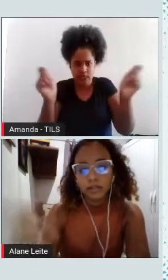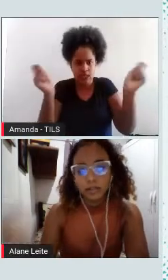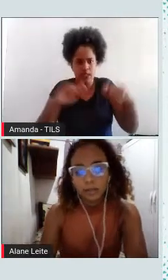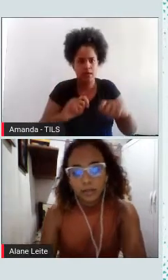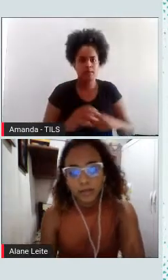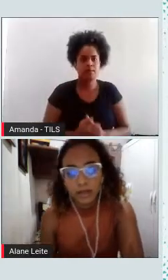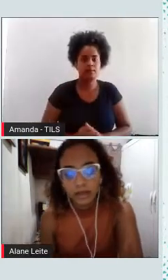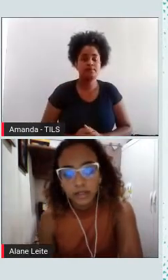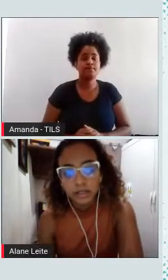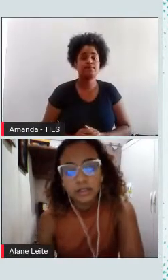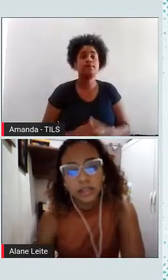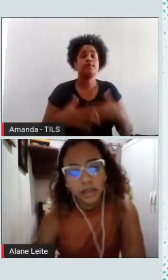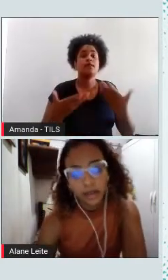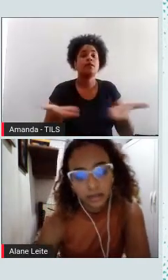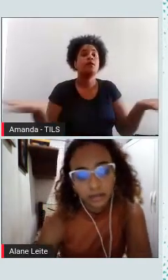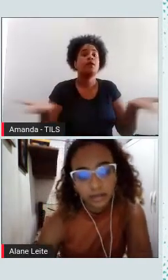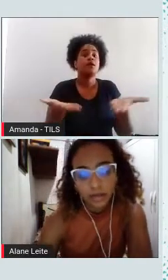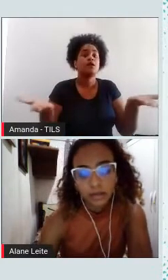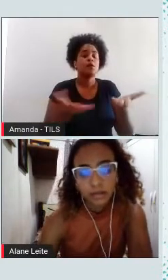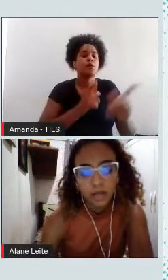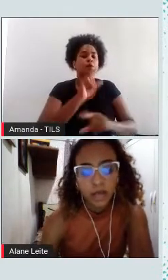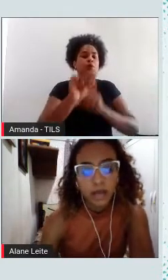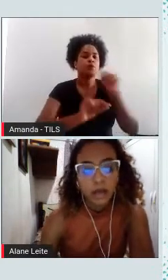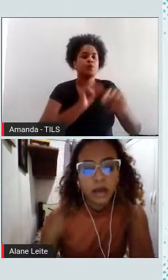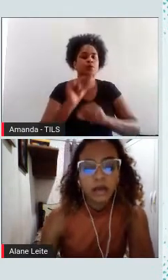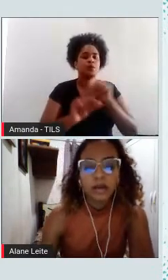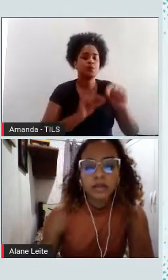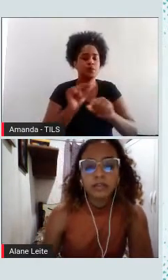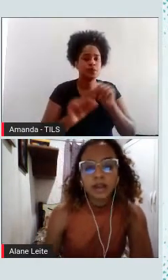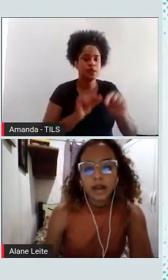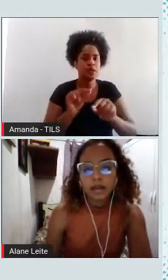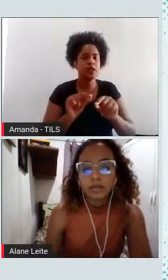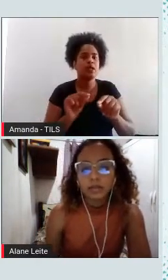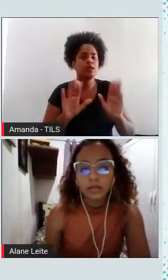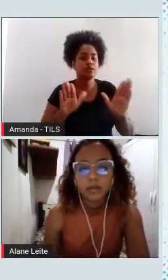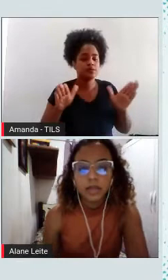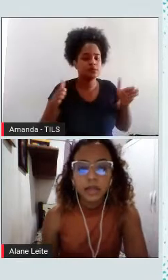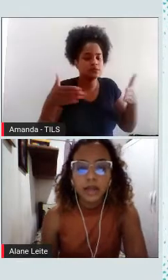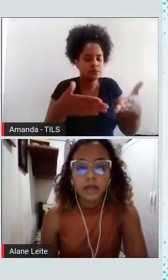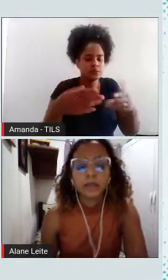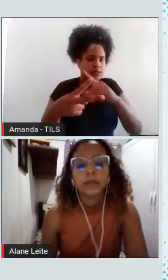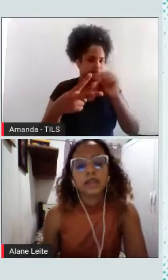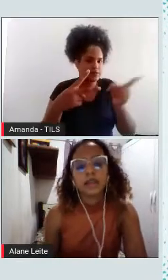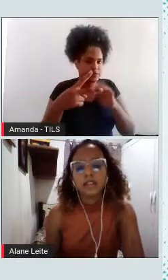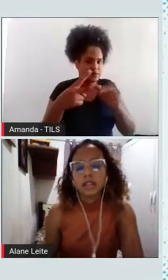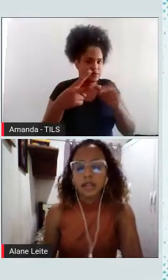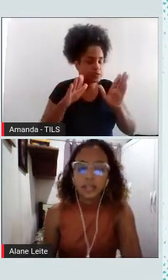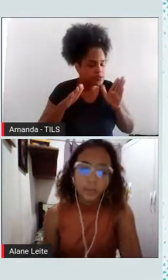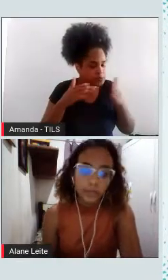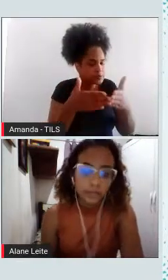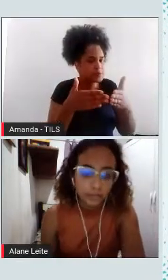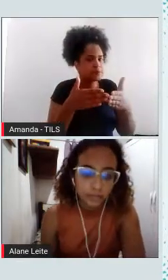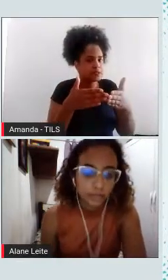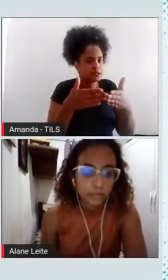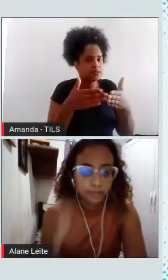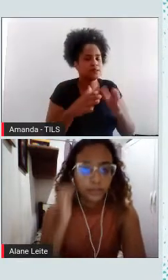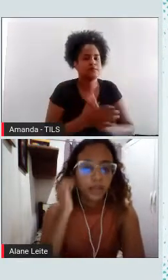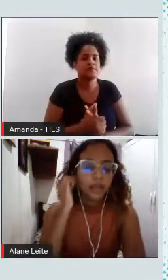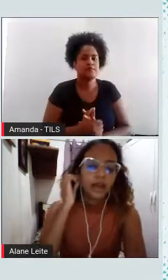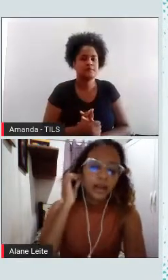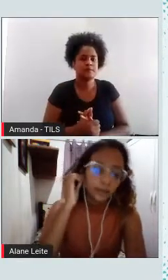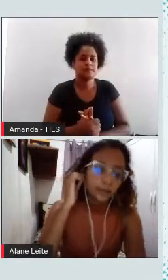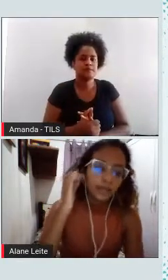Agora, eu falei sobre as propriedades gerais, certo? Agora eu vou falar sobre as propriedades